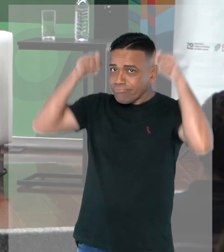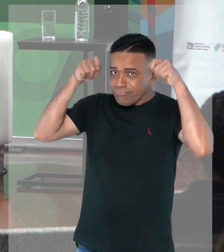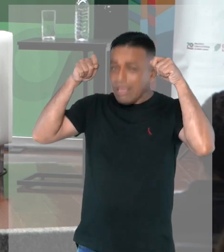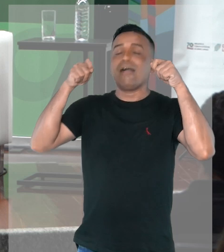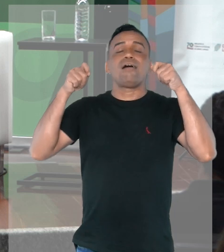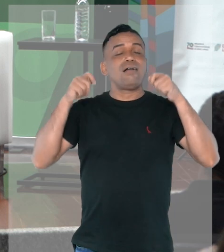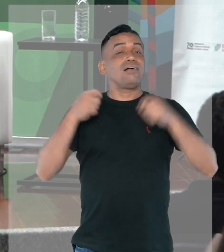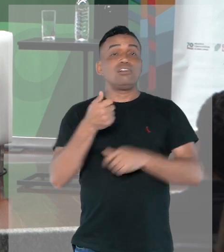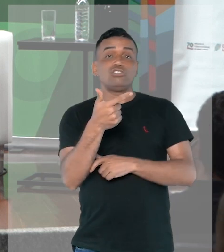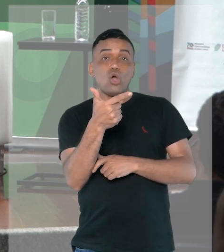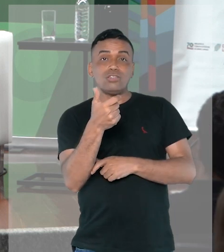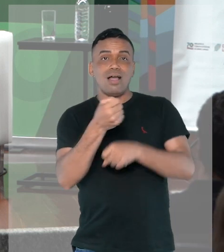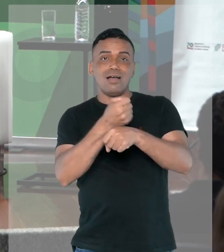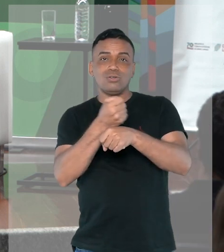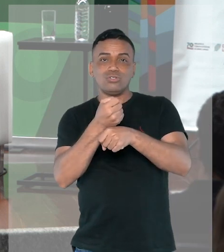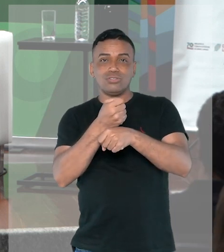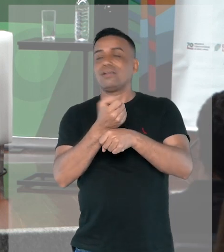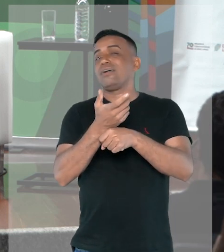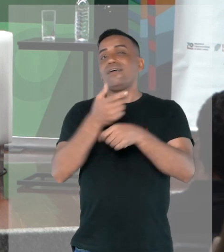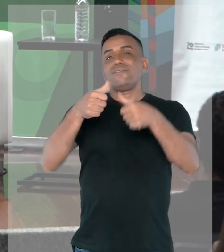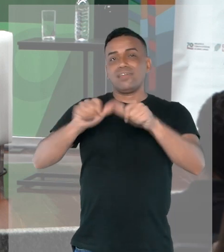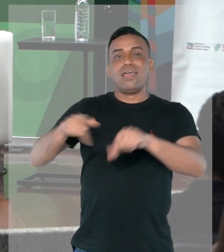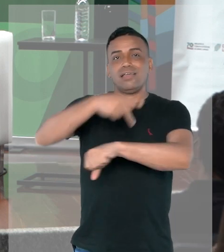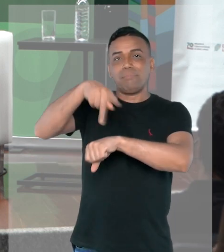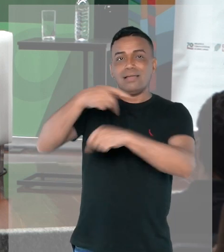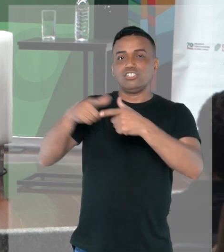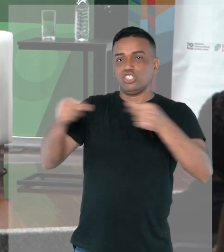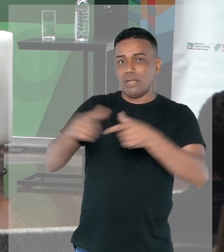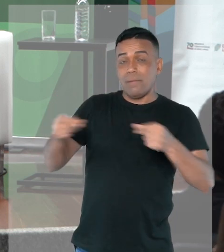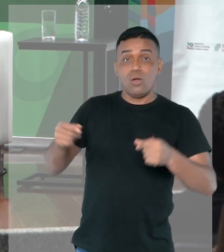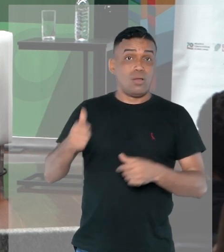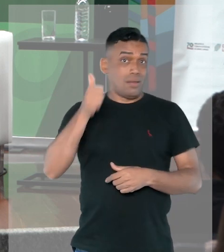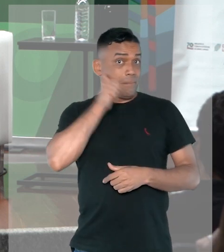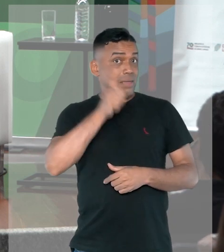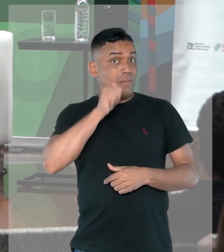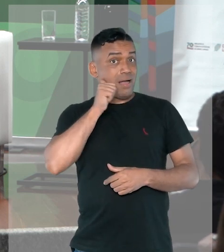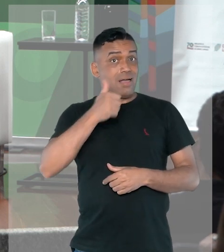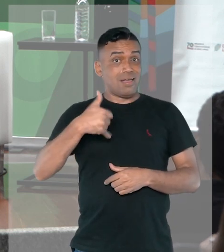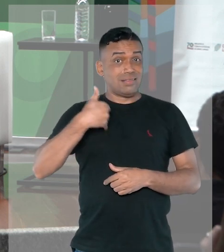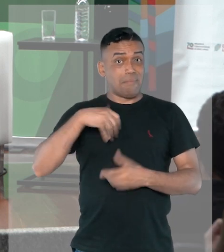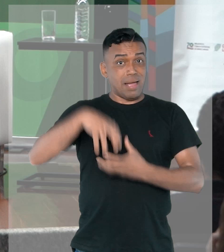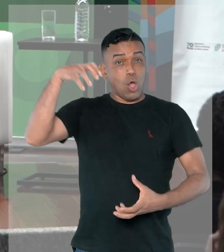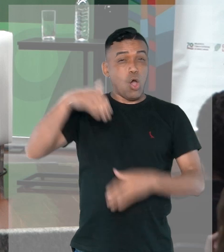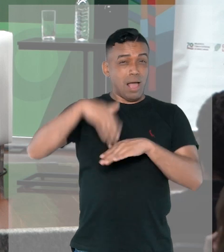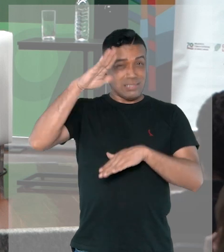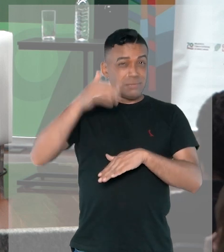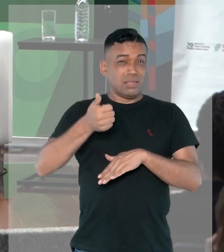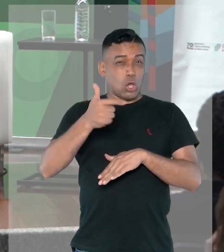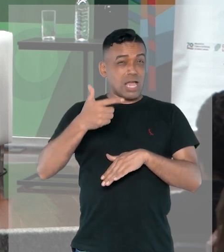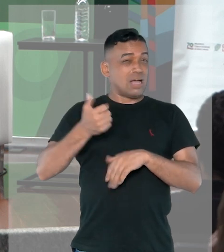no Japão. Quando voltei para cá, minha irmã, 2 anos mais velha do que eu, que sempre me abriu os olhos na vida, sempre me mostrou coisas que eu não